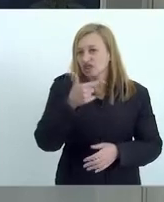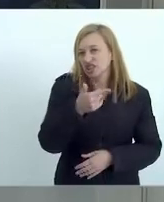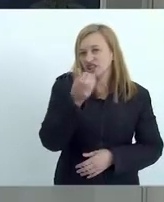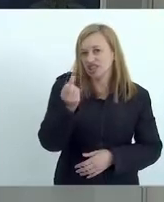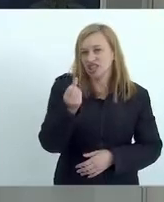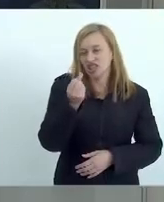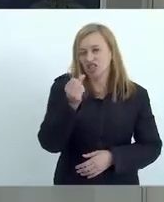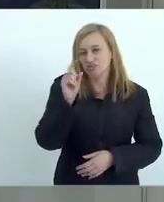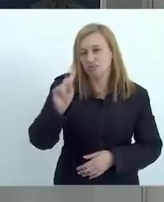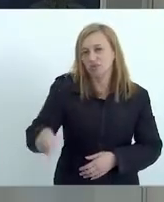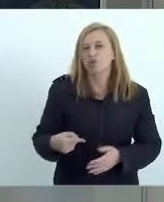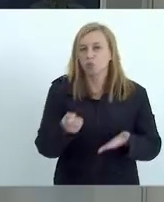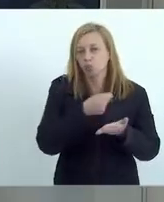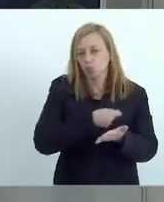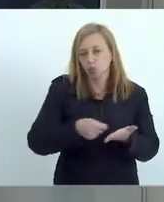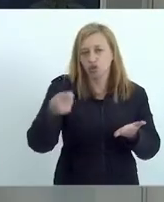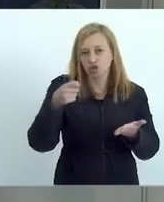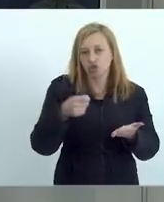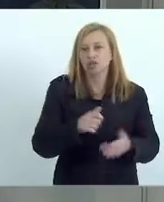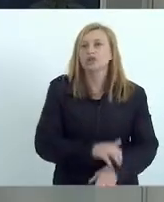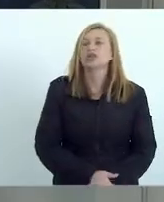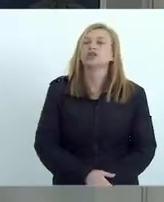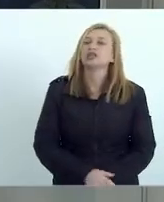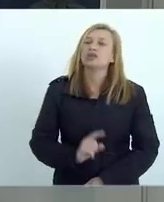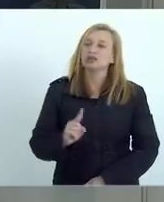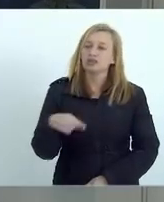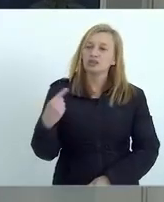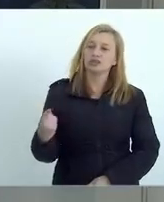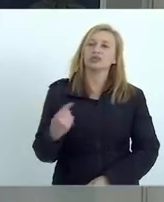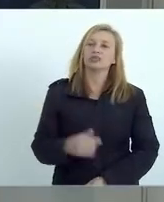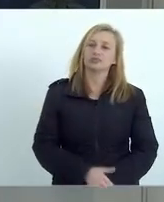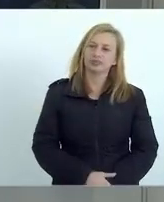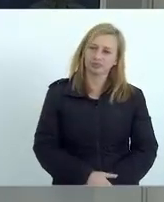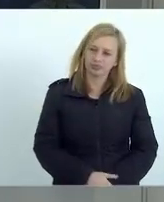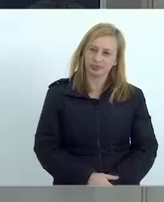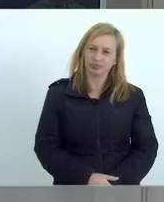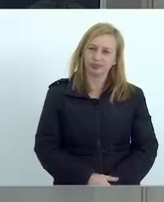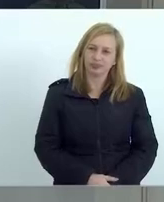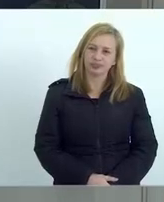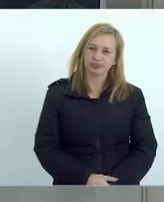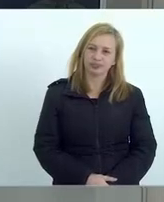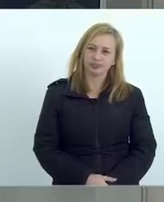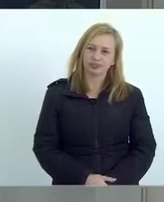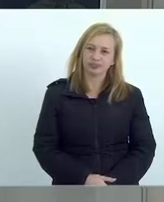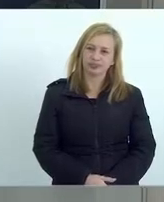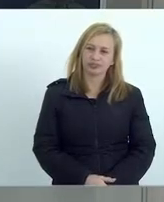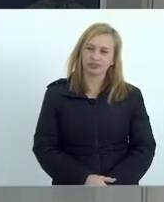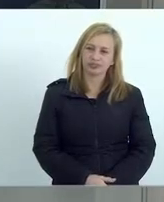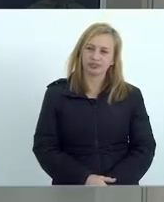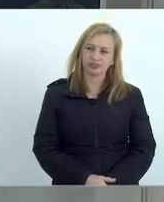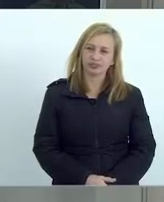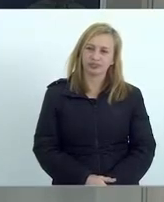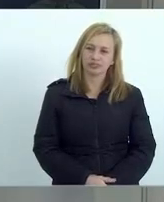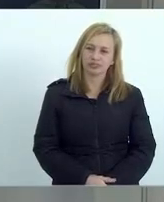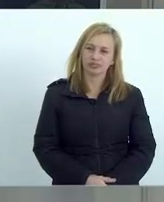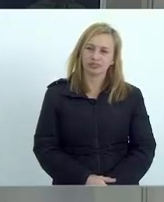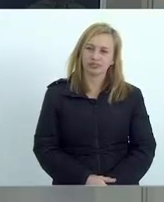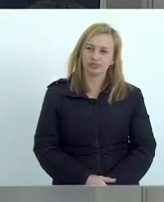26 mil inscritos na época e logo em seguida E aí